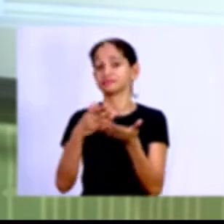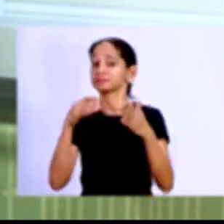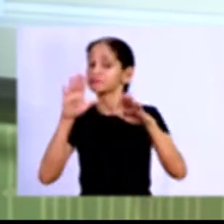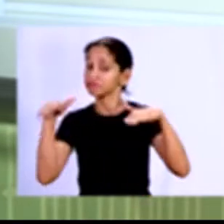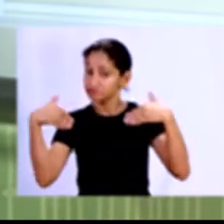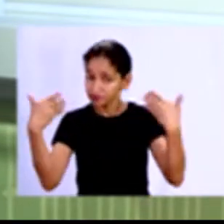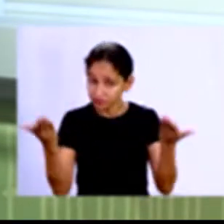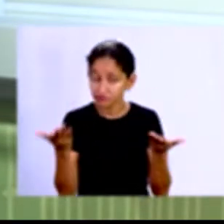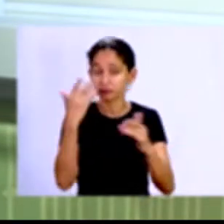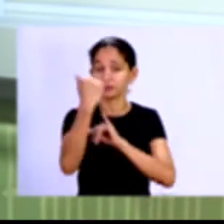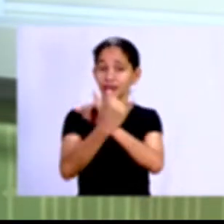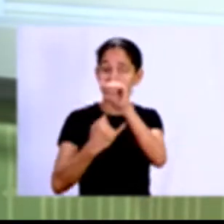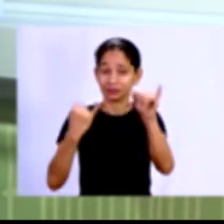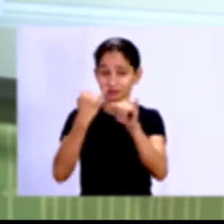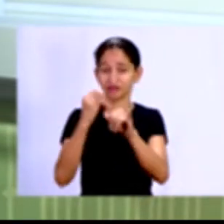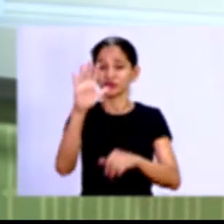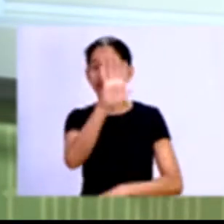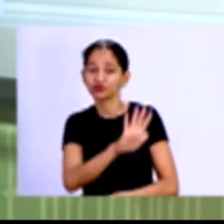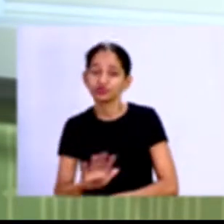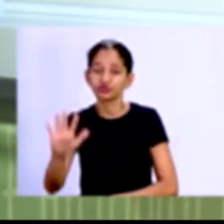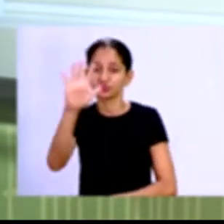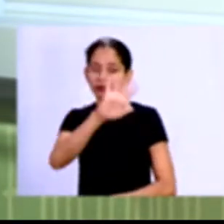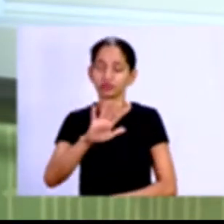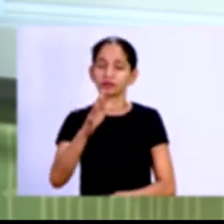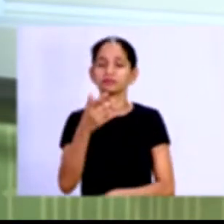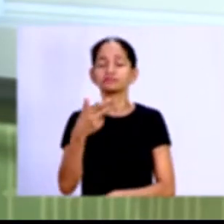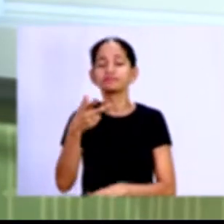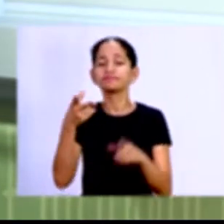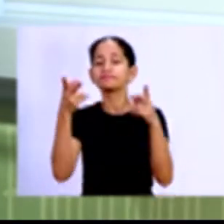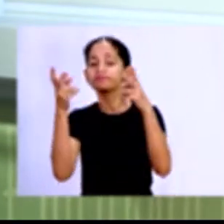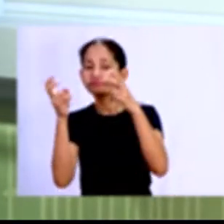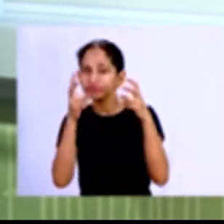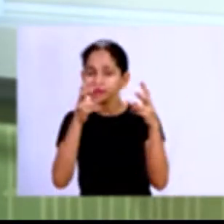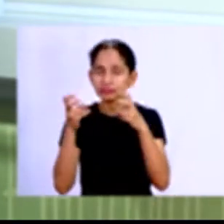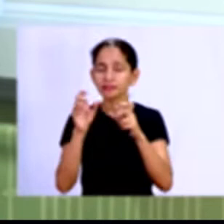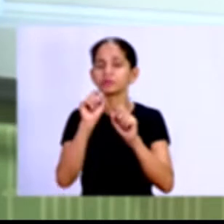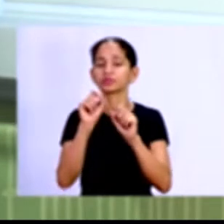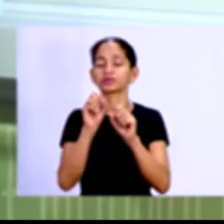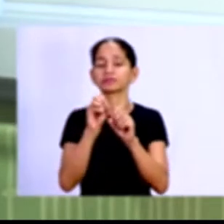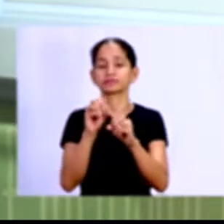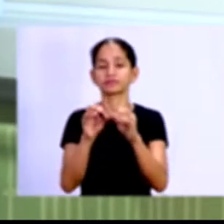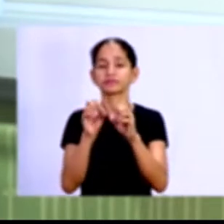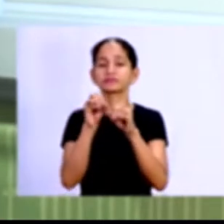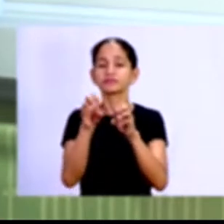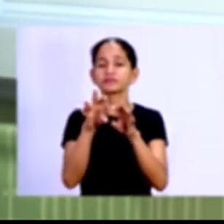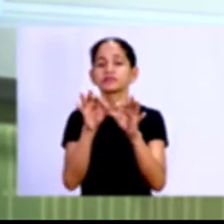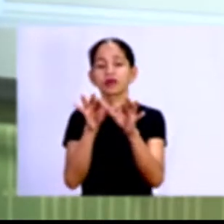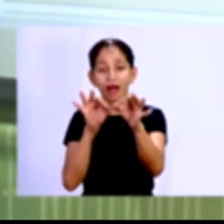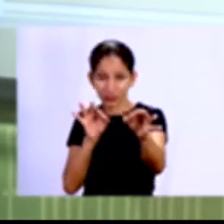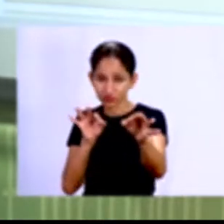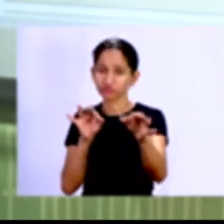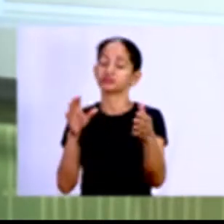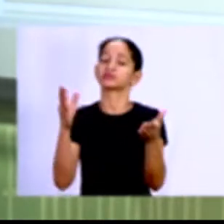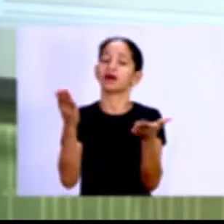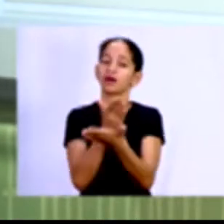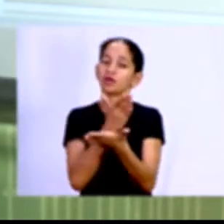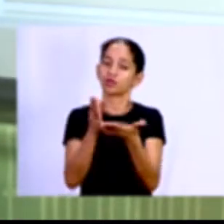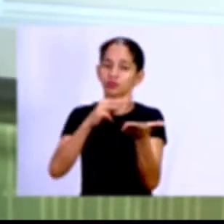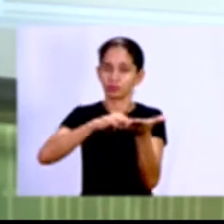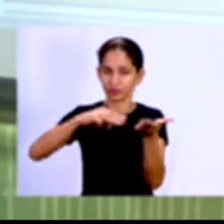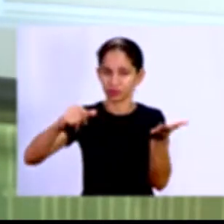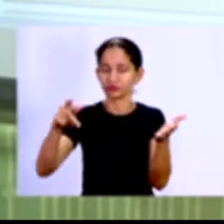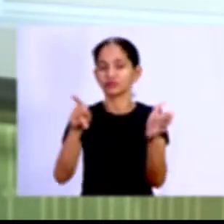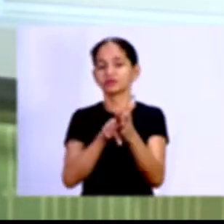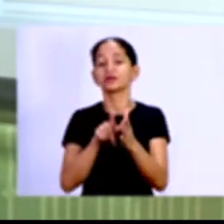rede mundial de computadores, nós observamos que a educação à distância, ela traz alguns tipos de metodologias. Então, são